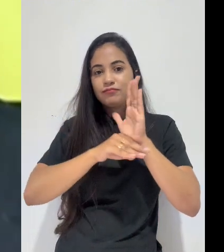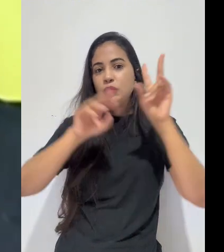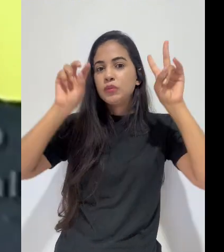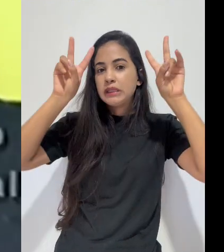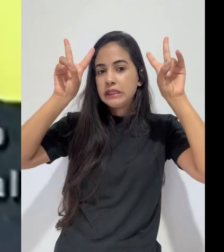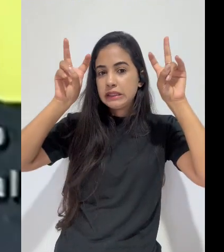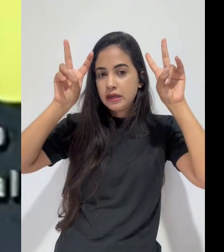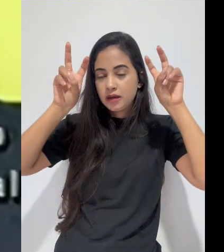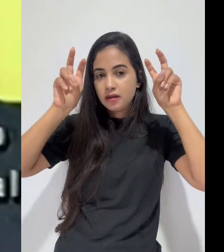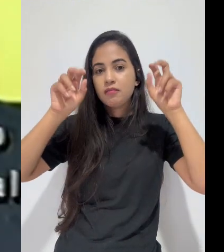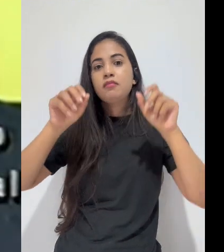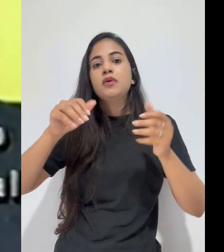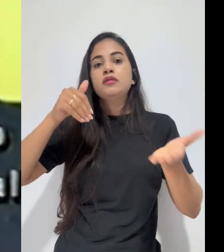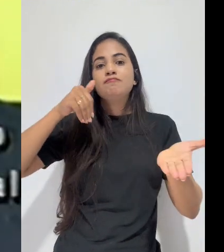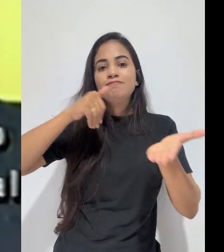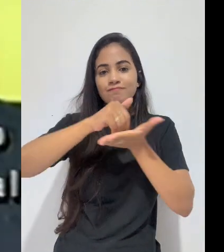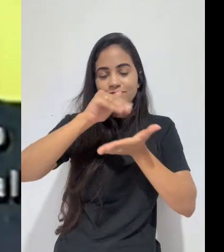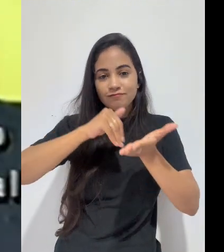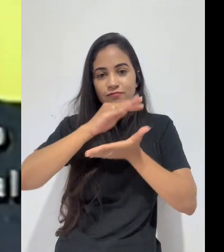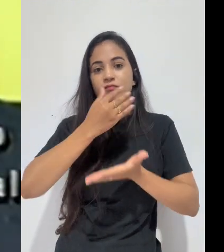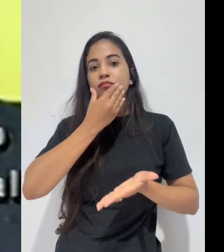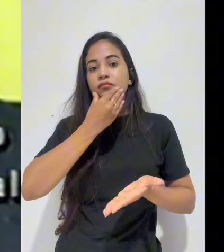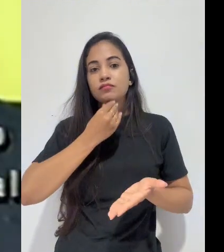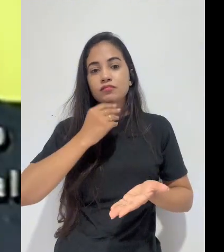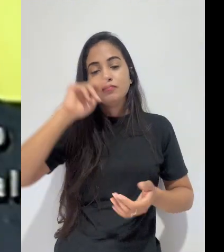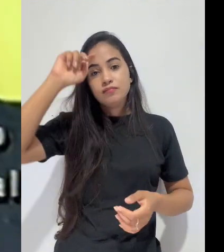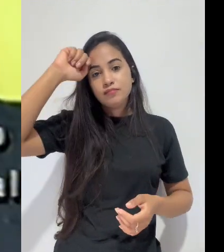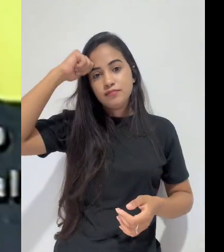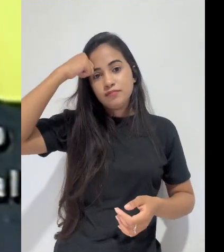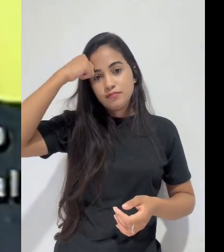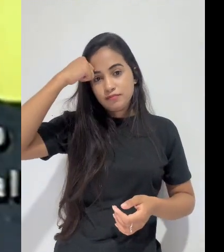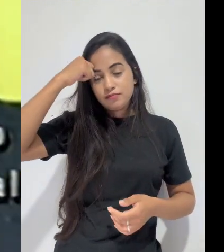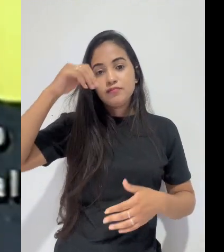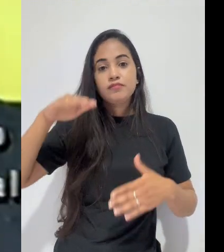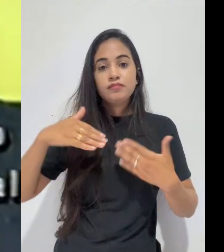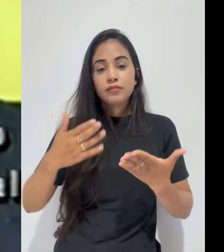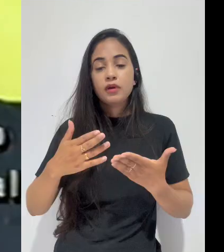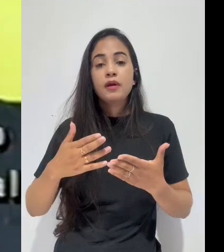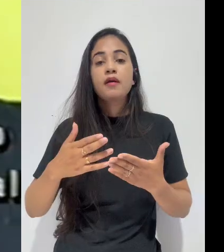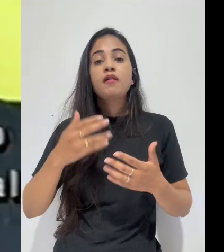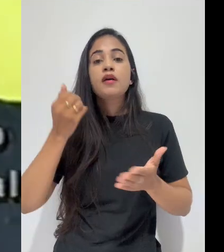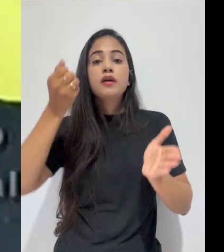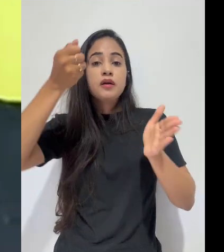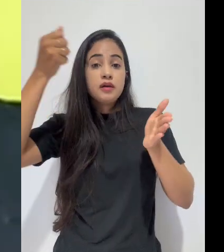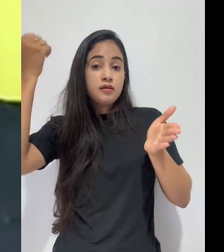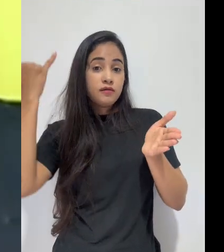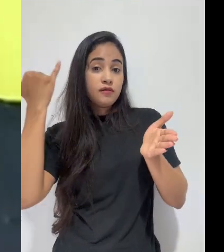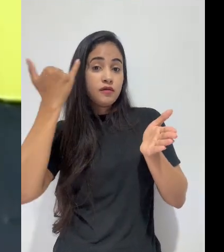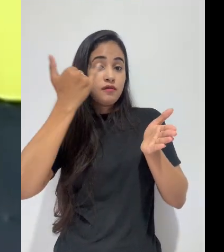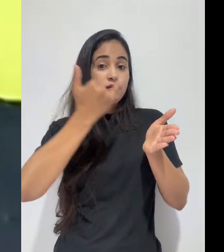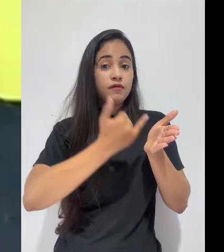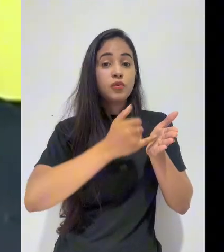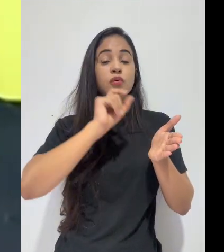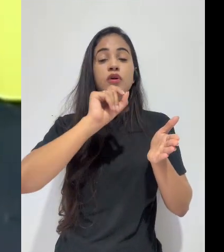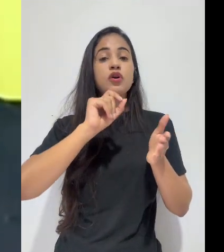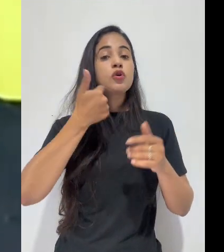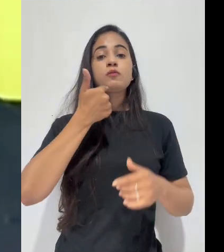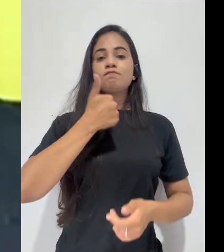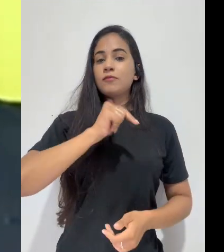relação ao empregado concluiu pela inexistência de qualquer indício da ocorrência de atos ou manifestações de